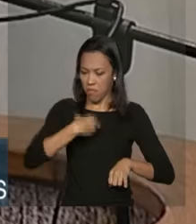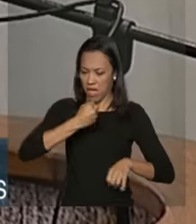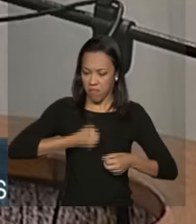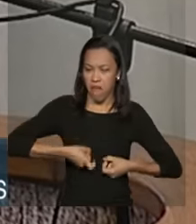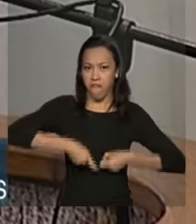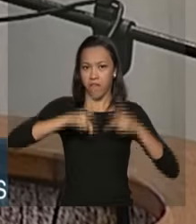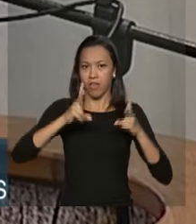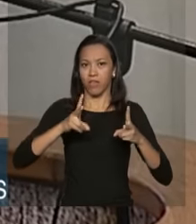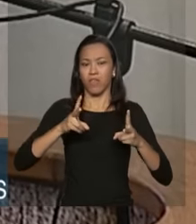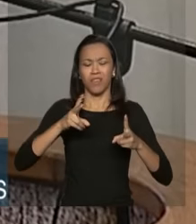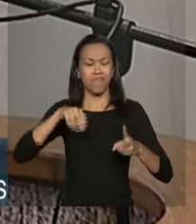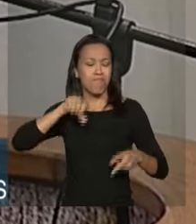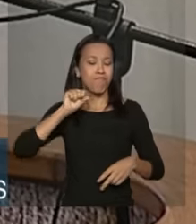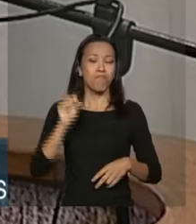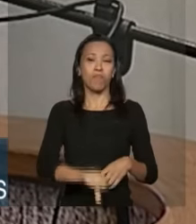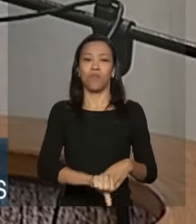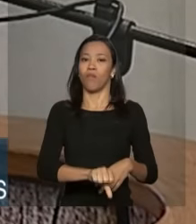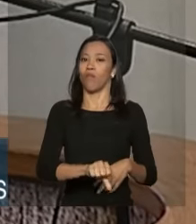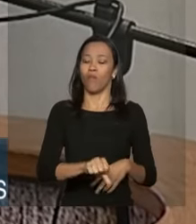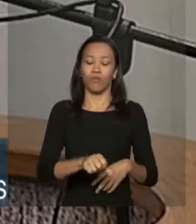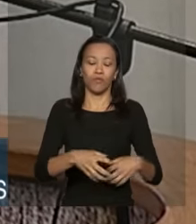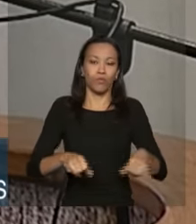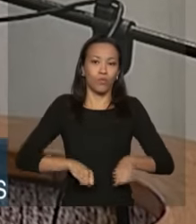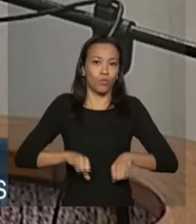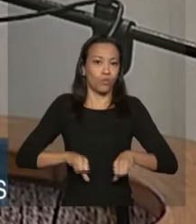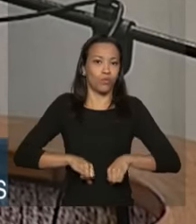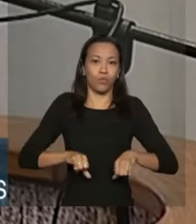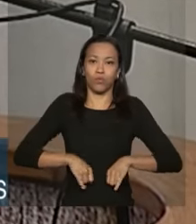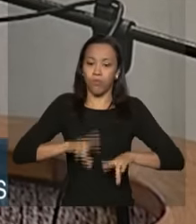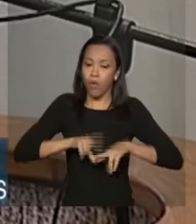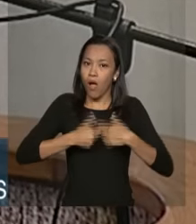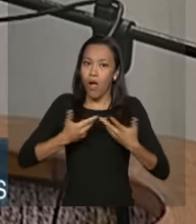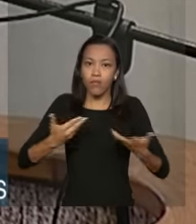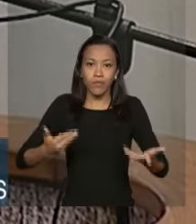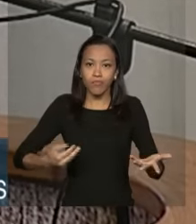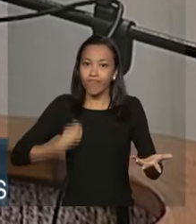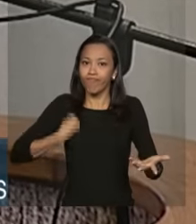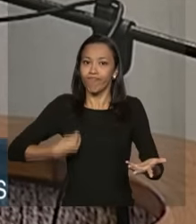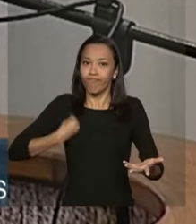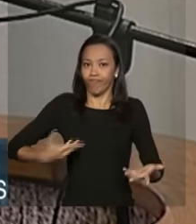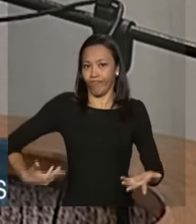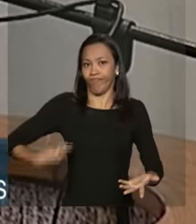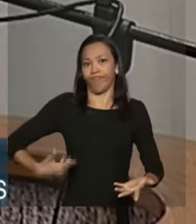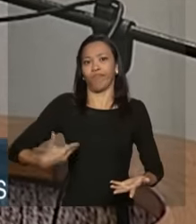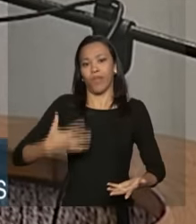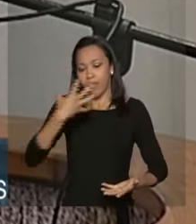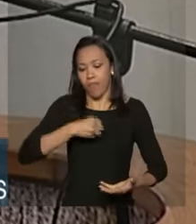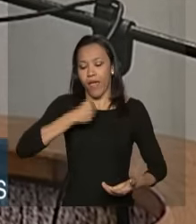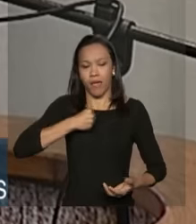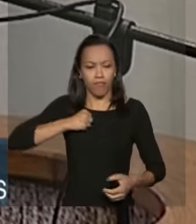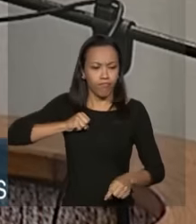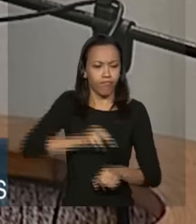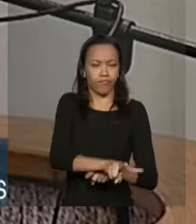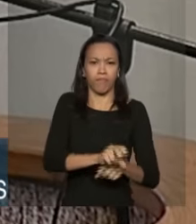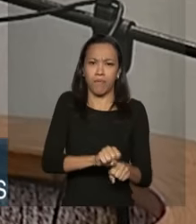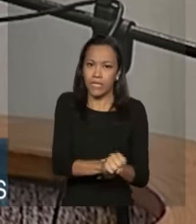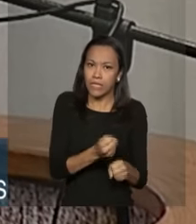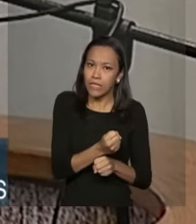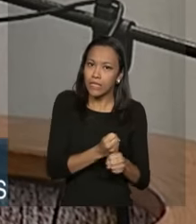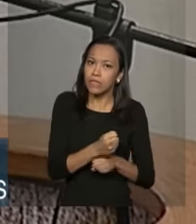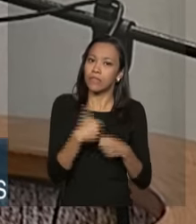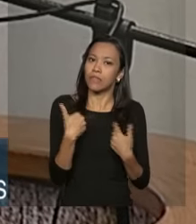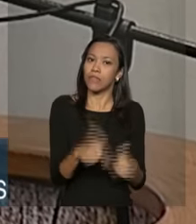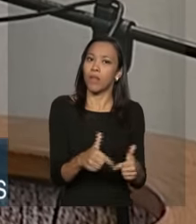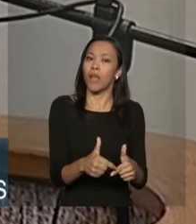polí práticas contra a condição humana trabalho escravo exploração sexual e muitas